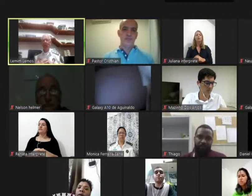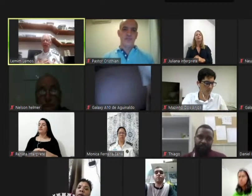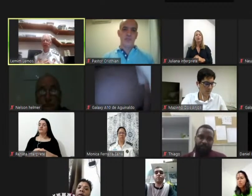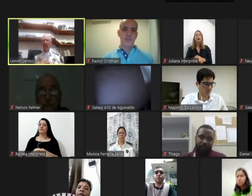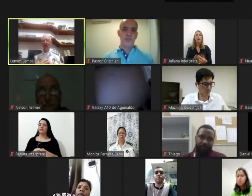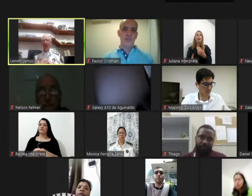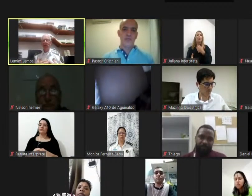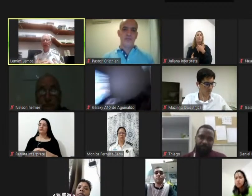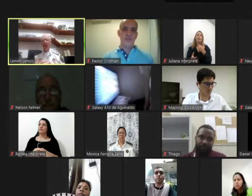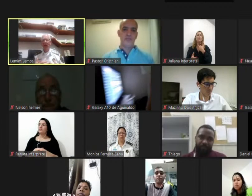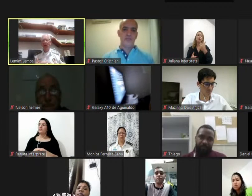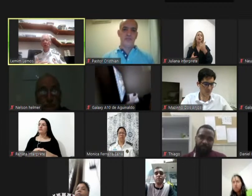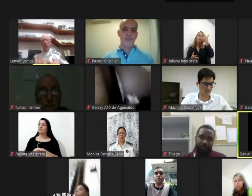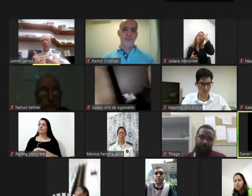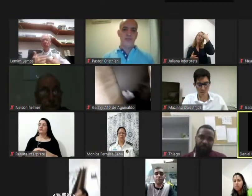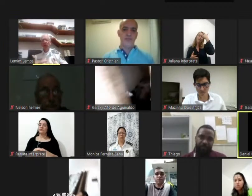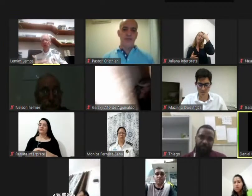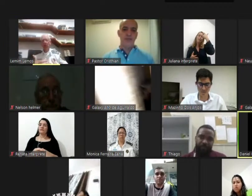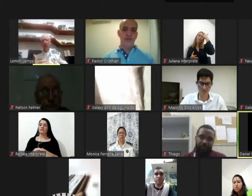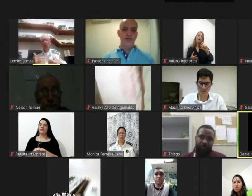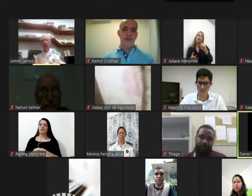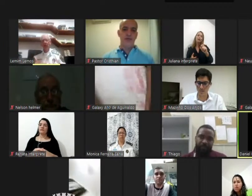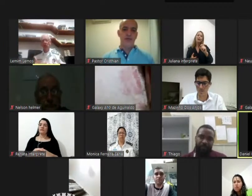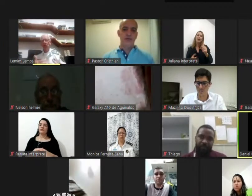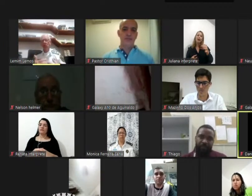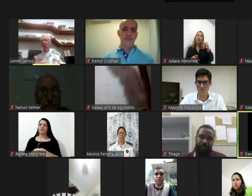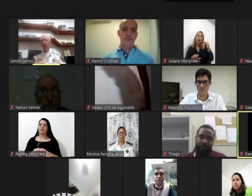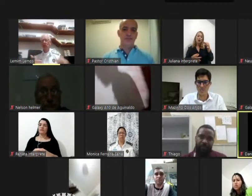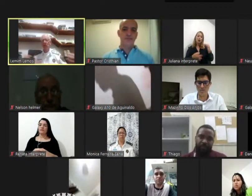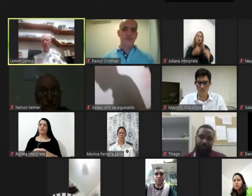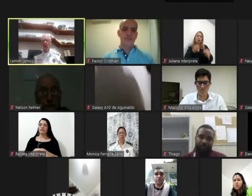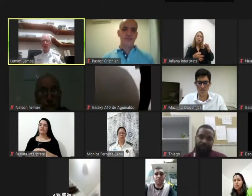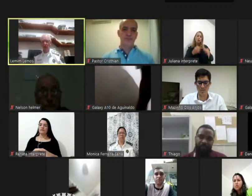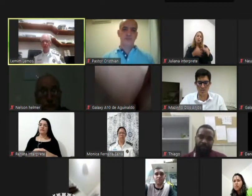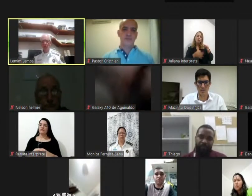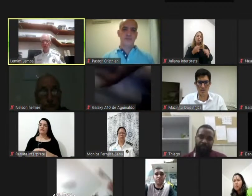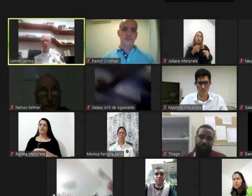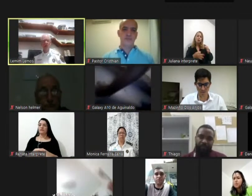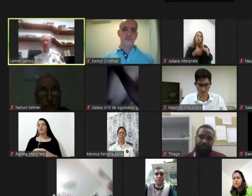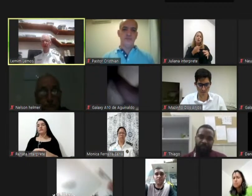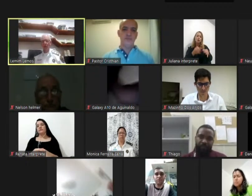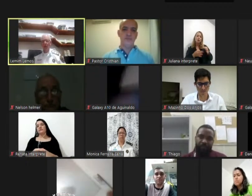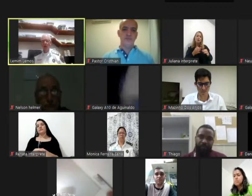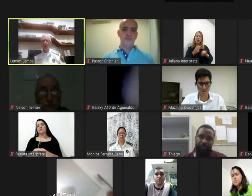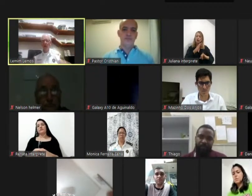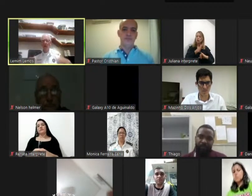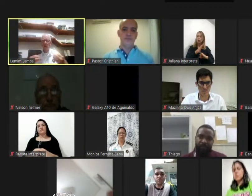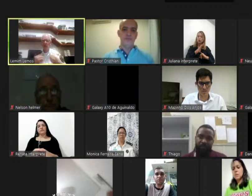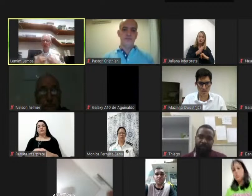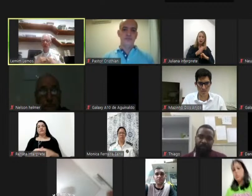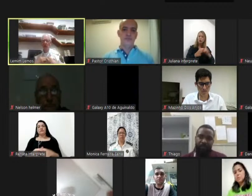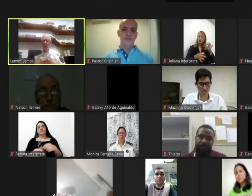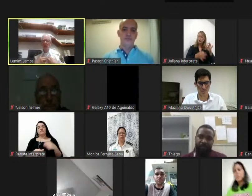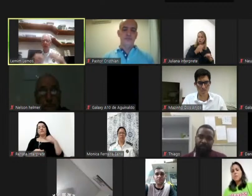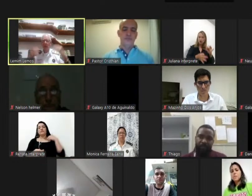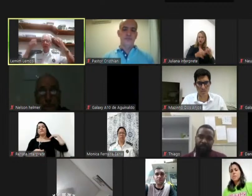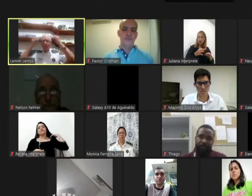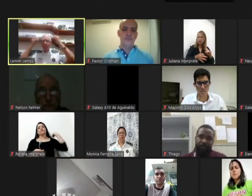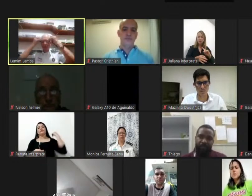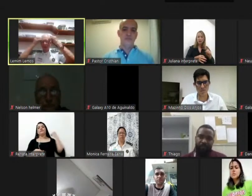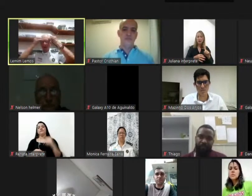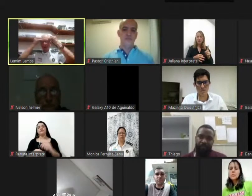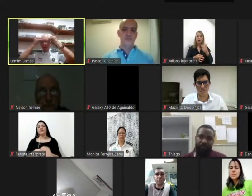minha mente de que o juízo, e eu não falo de juízo instituição judicial, eu falo de juízo aquilo que